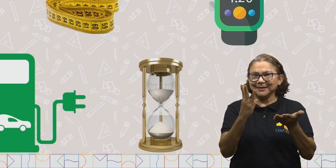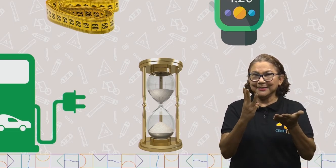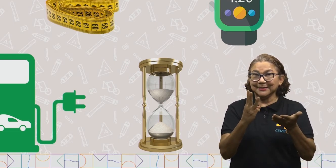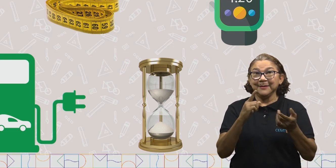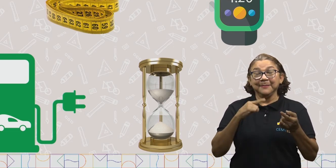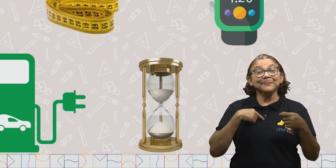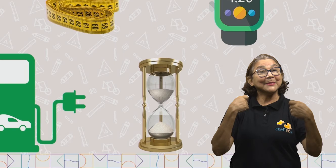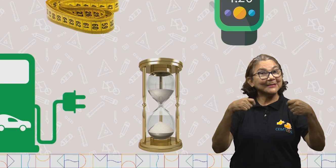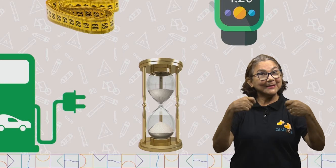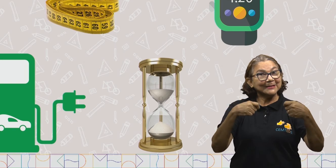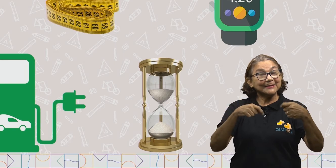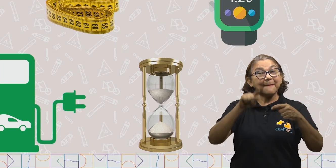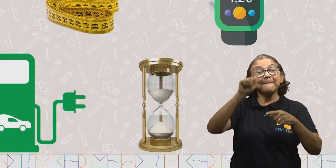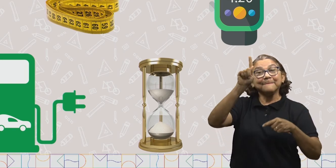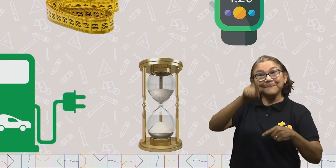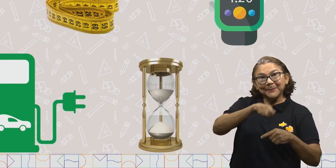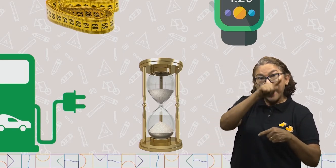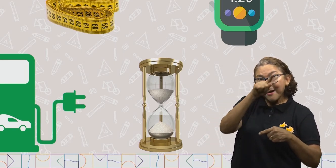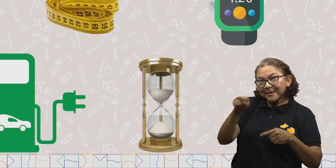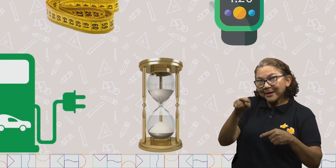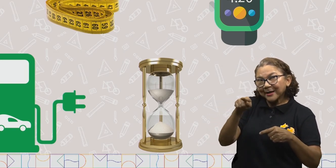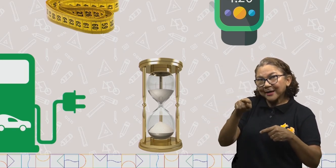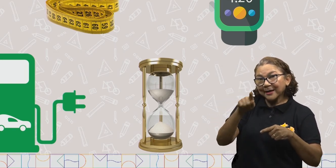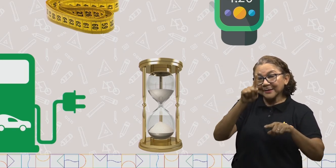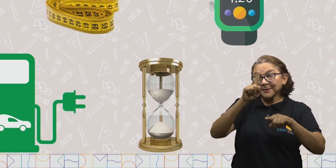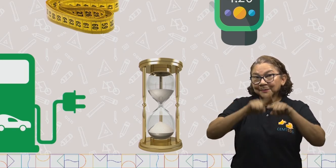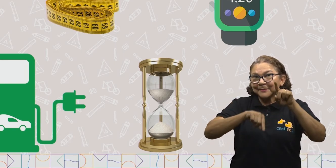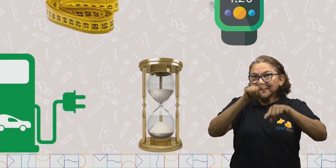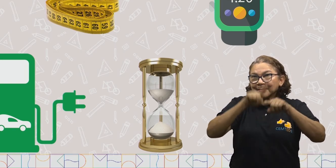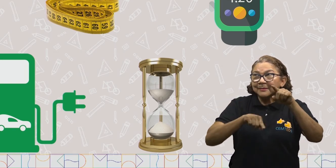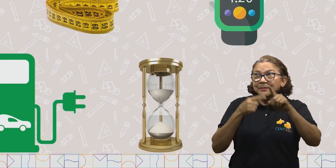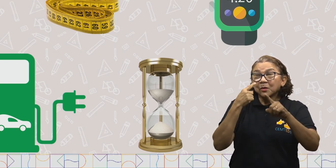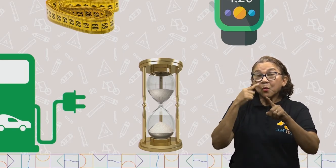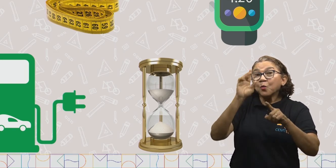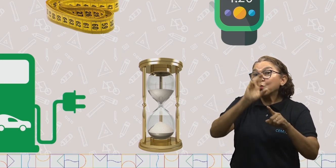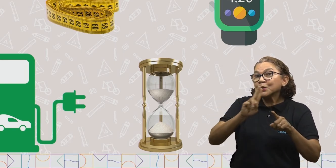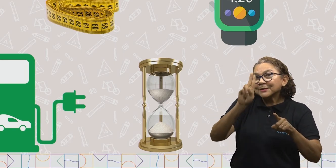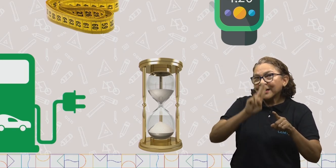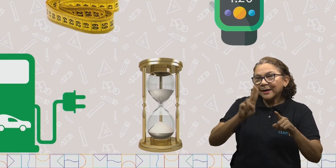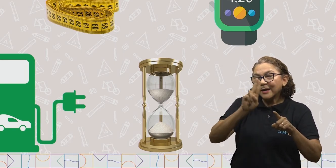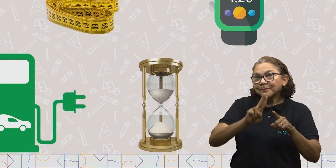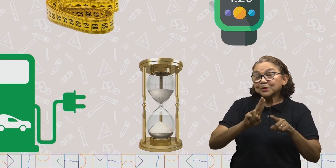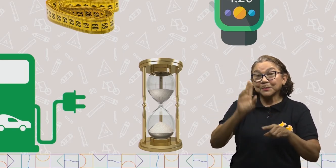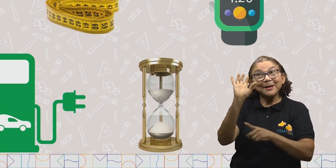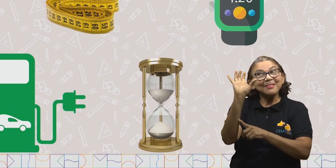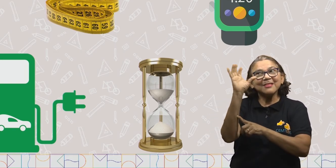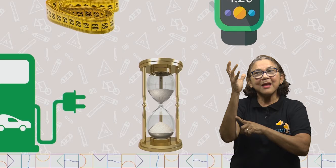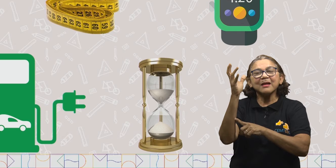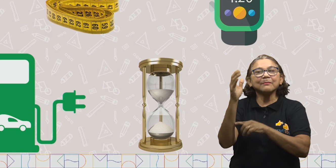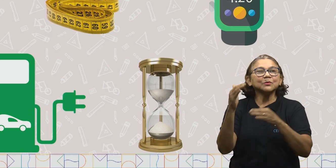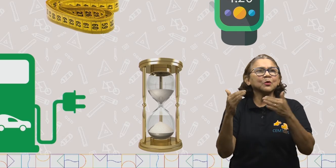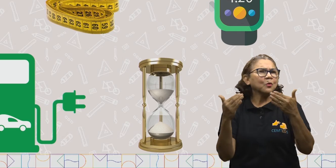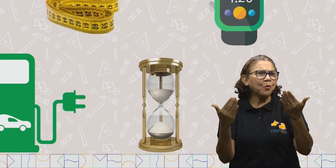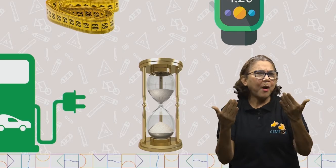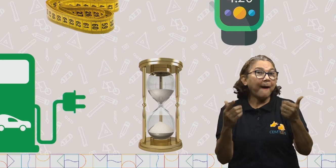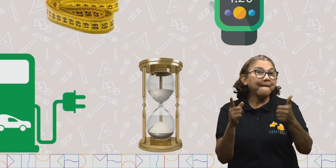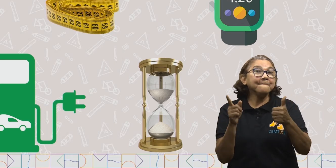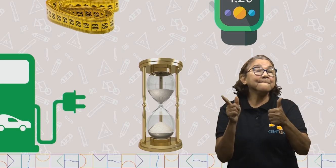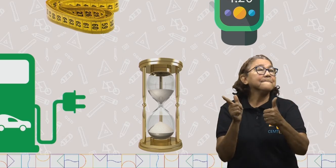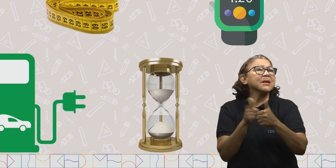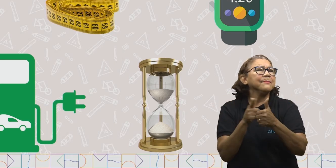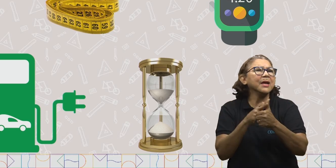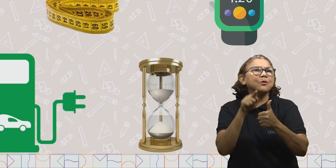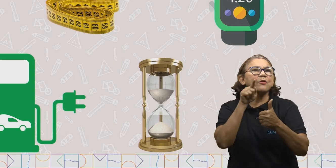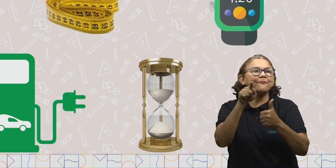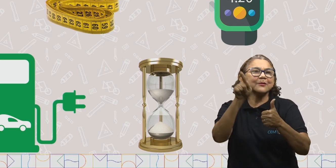3. Aqui nós temos que marcar um X nos instrumentos que utilizamos para medir a grandeza de tempo. Qual